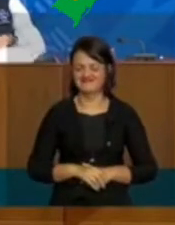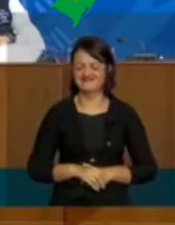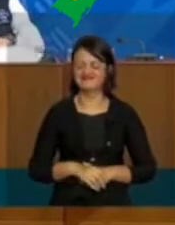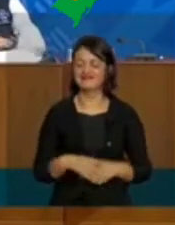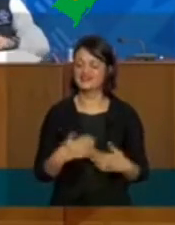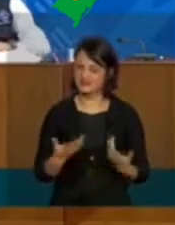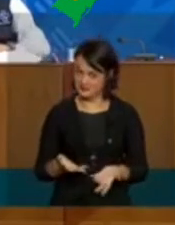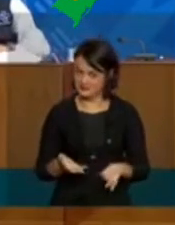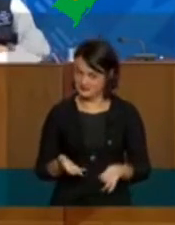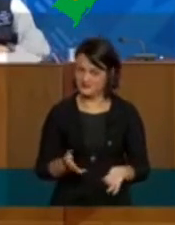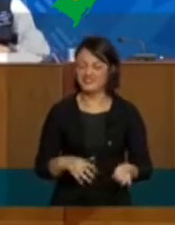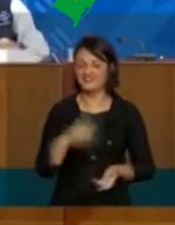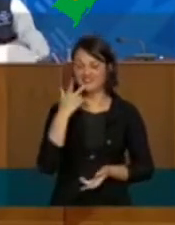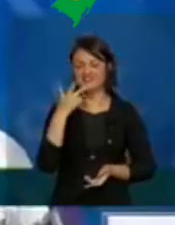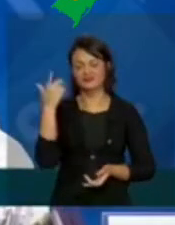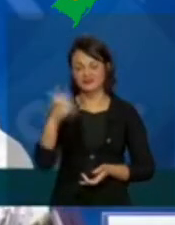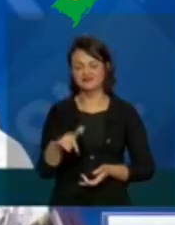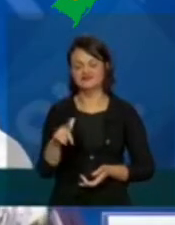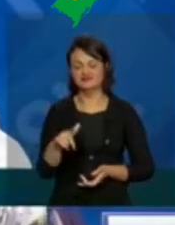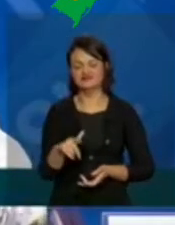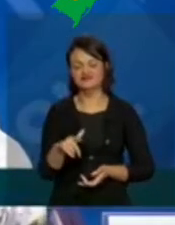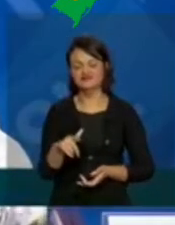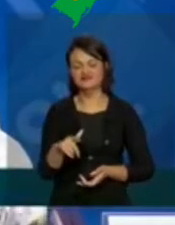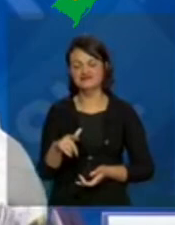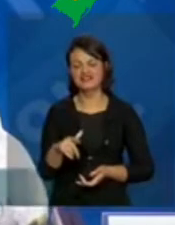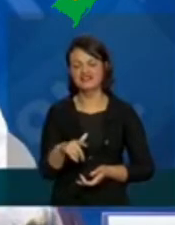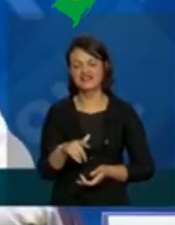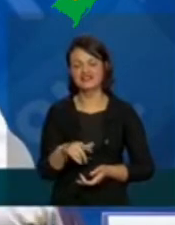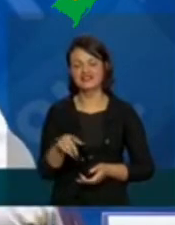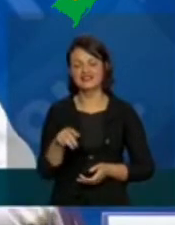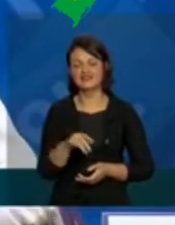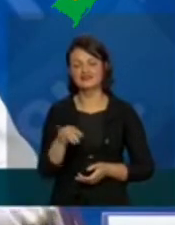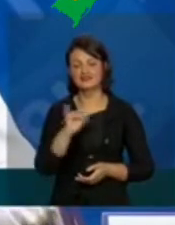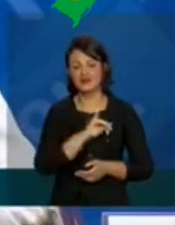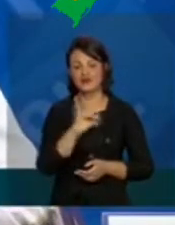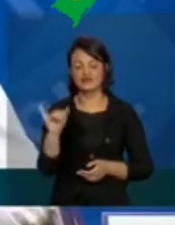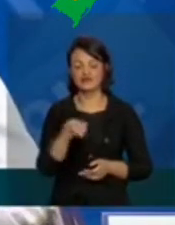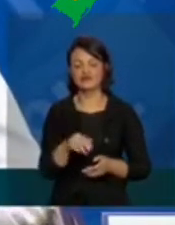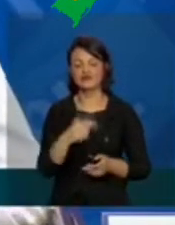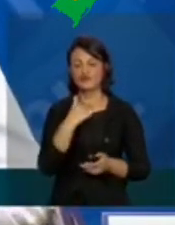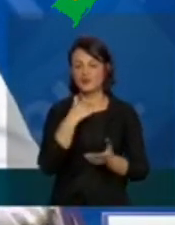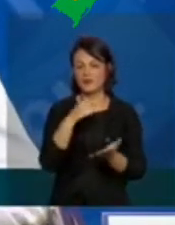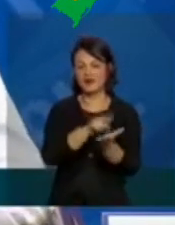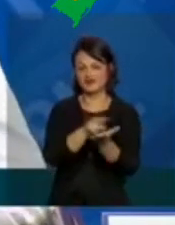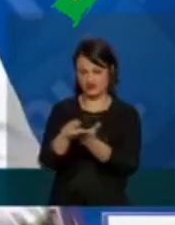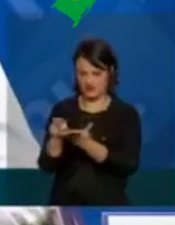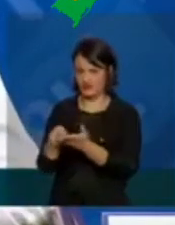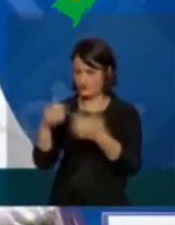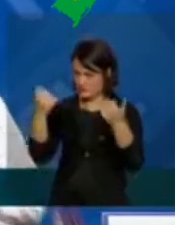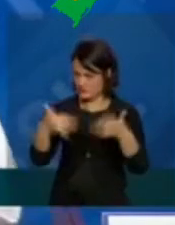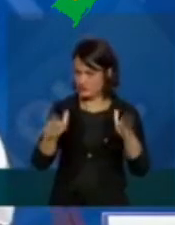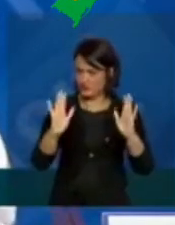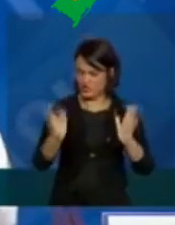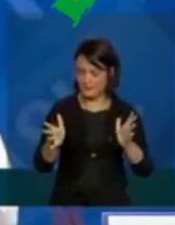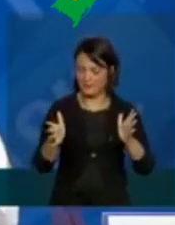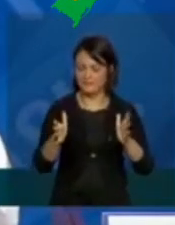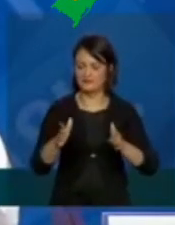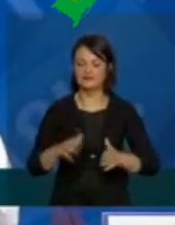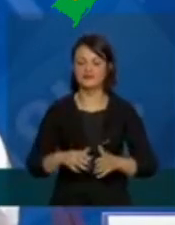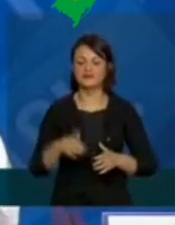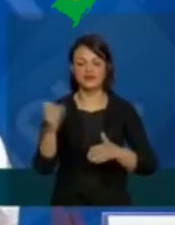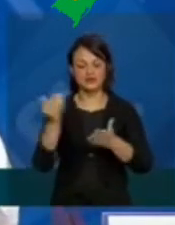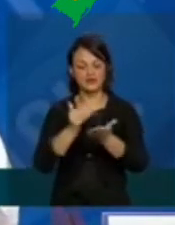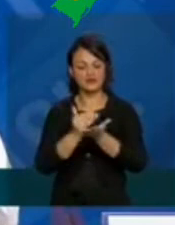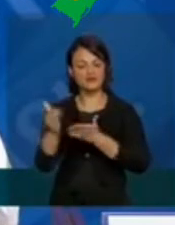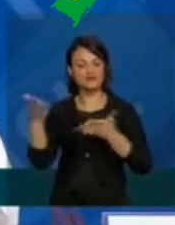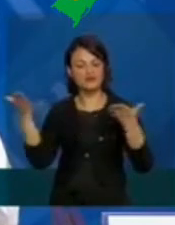Não, eu queria só reforçar, ministro, essa questão da notificação compulsória da ocupação de leitos, que o senhor fez já há mais tempo, e que a